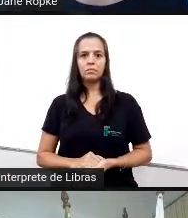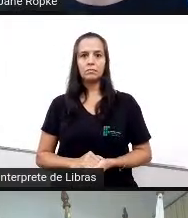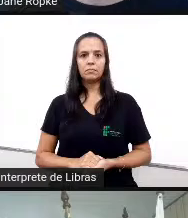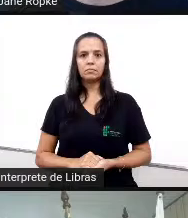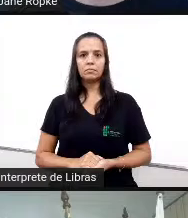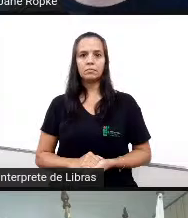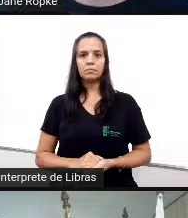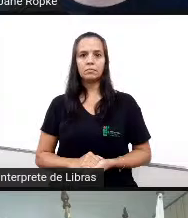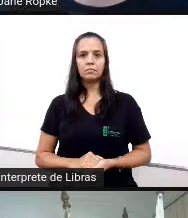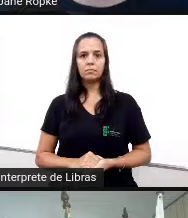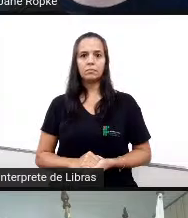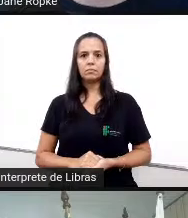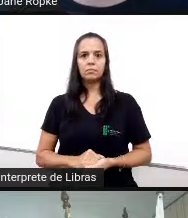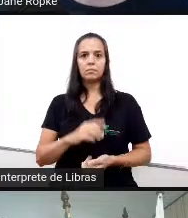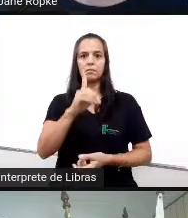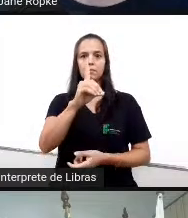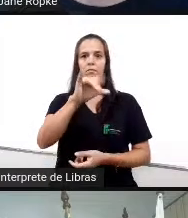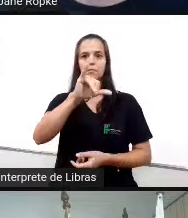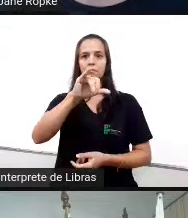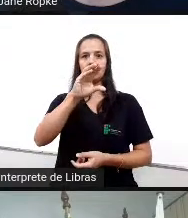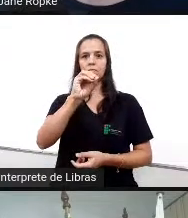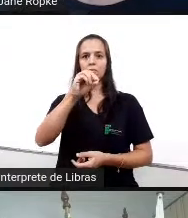Sul.